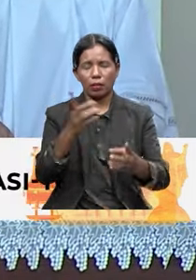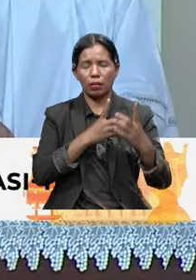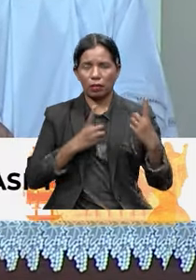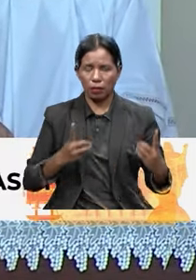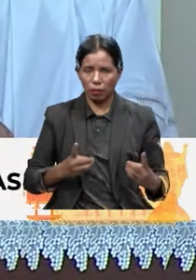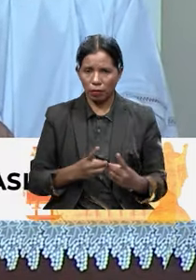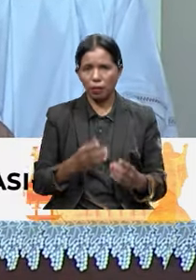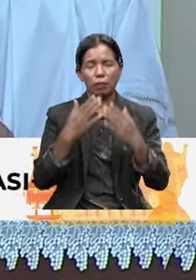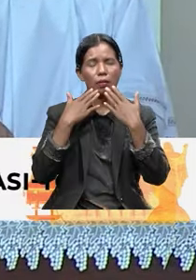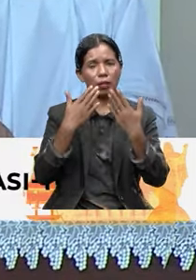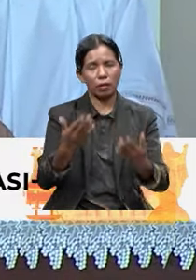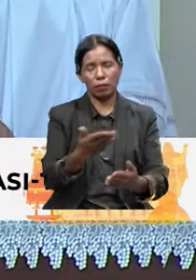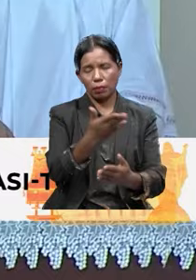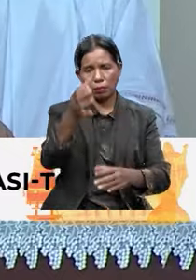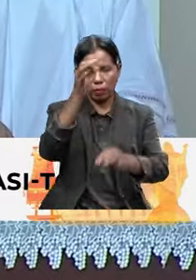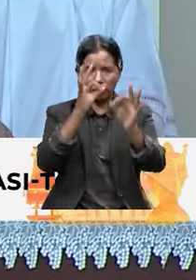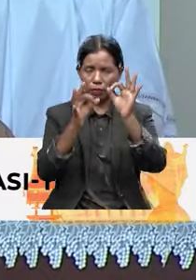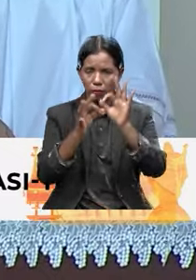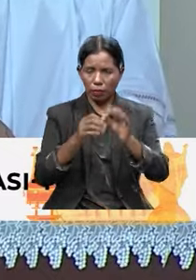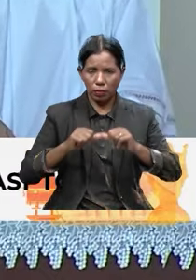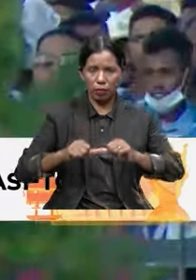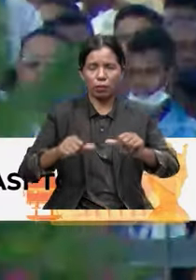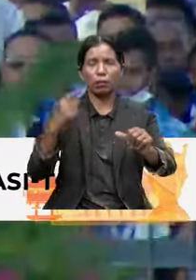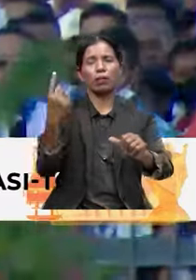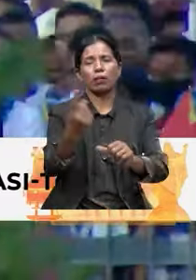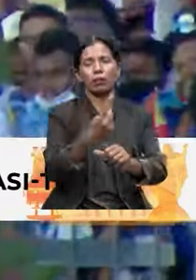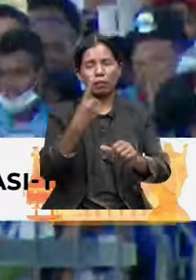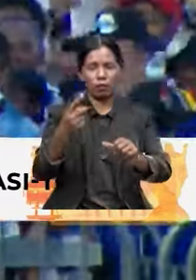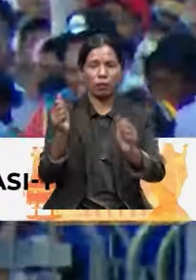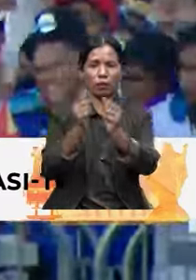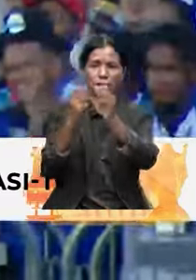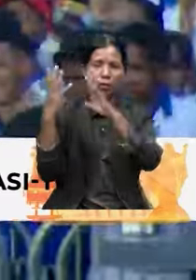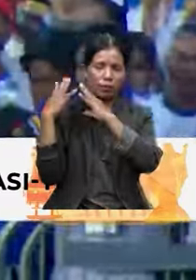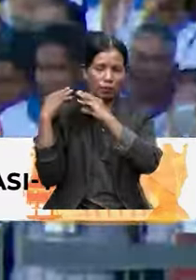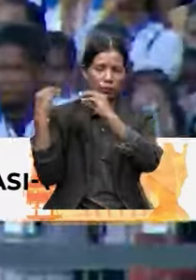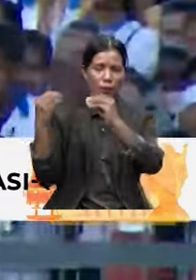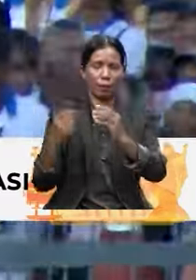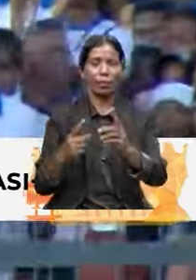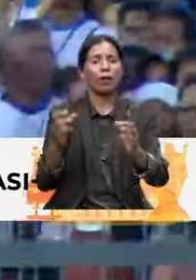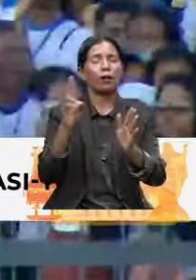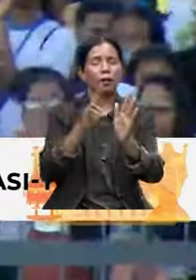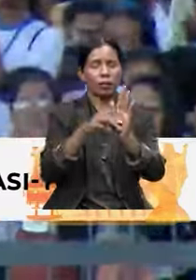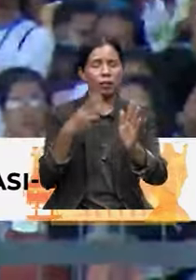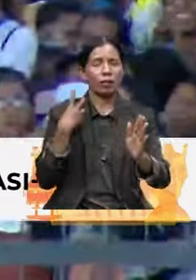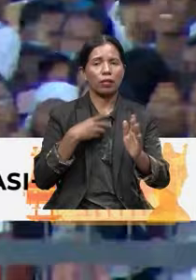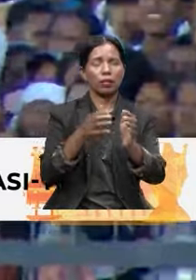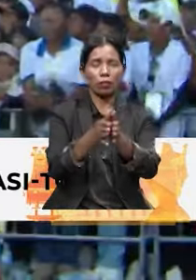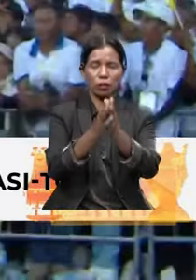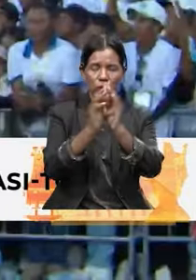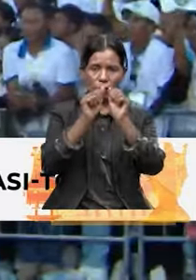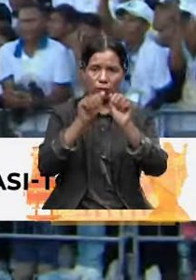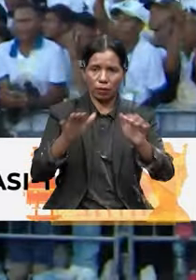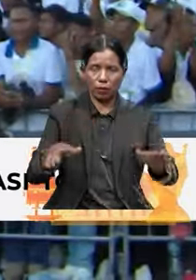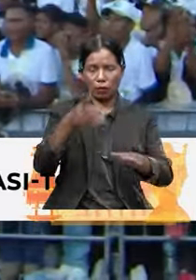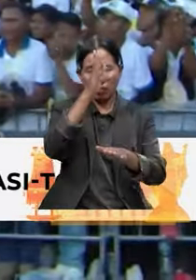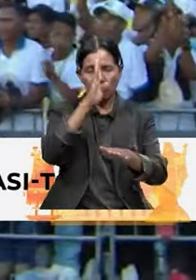fe. No imi sila bau ina fati nanesa ne ho esperanza. Oras ne mai ta husu bensa unai maro